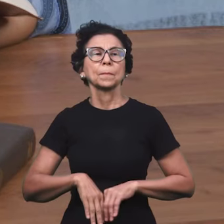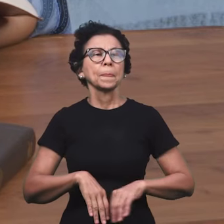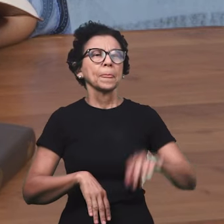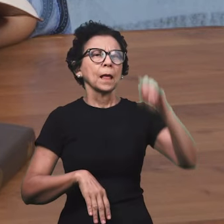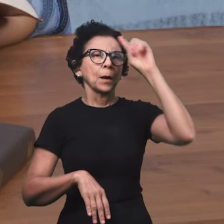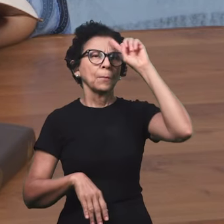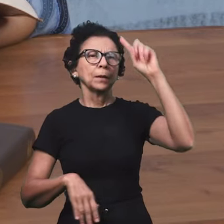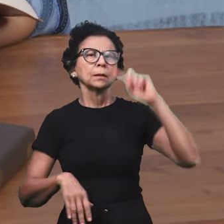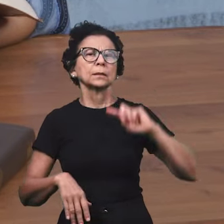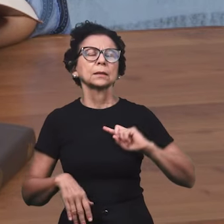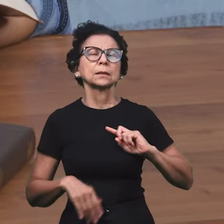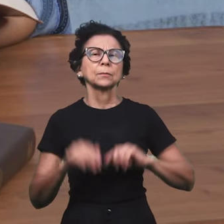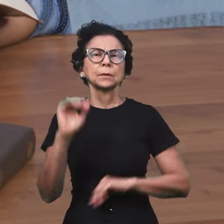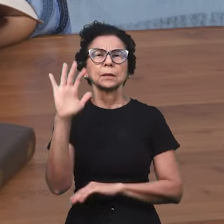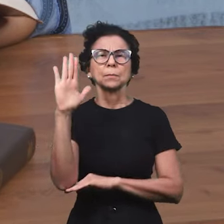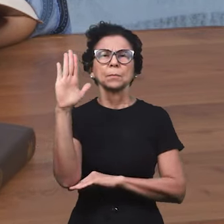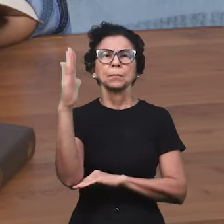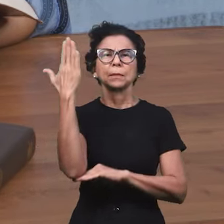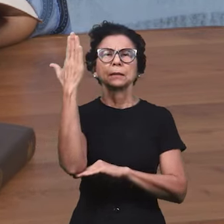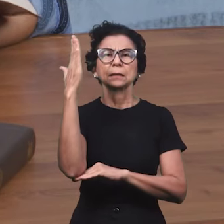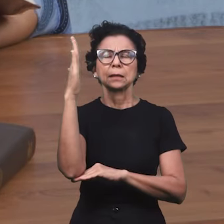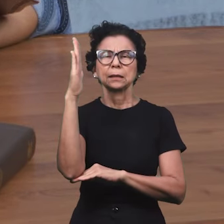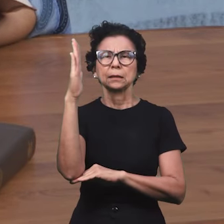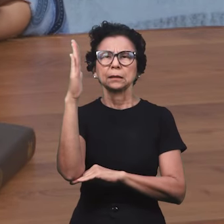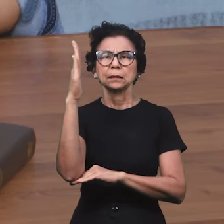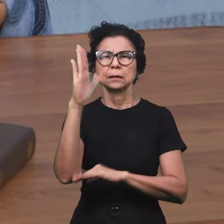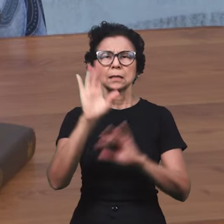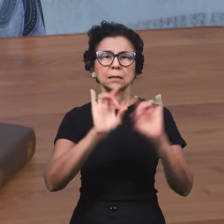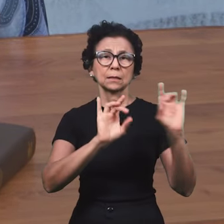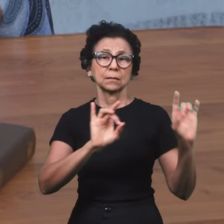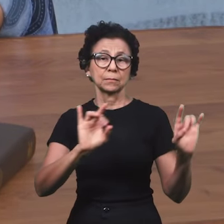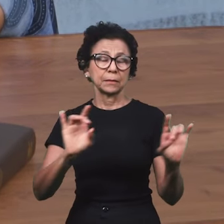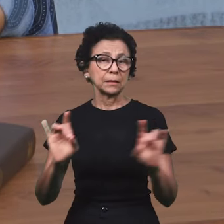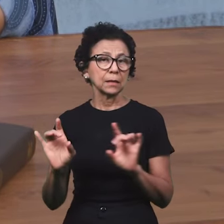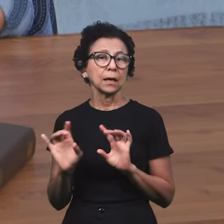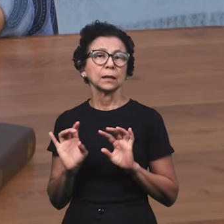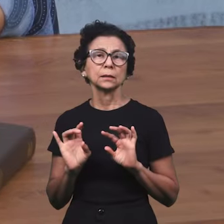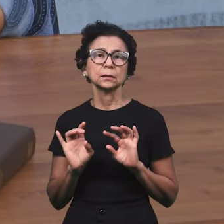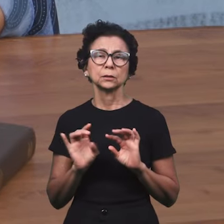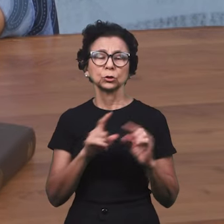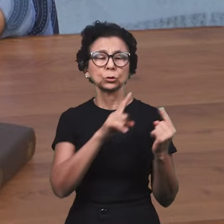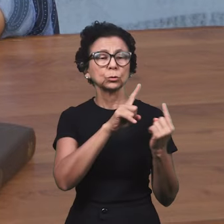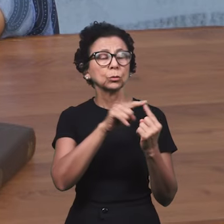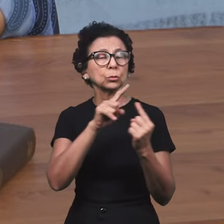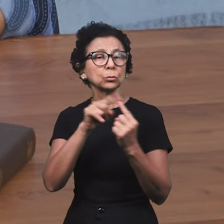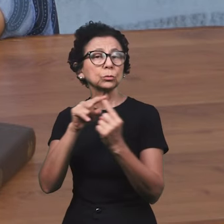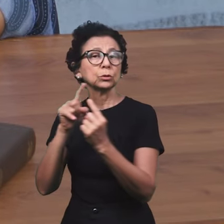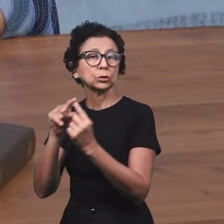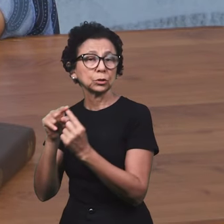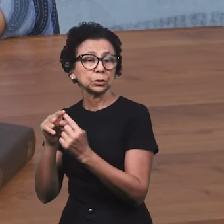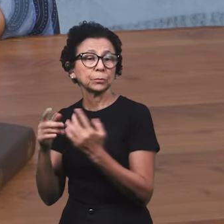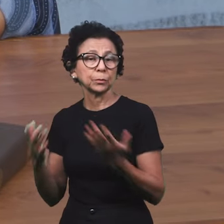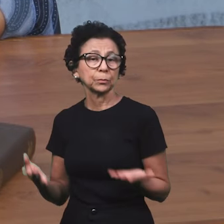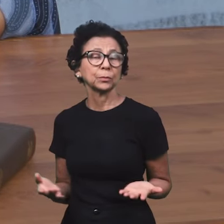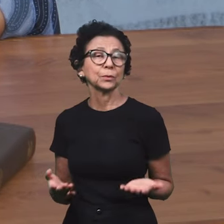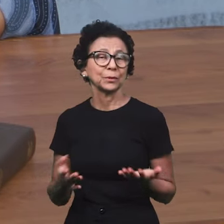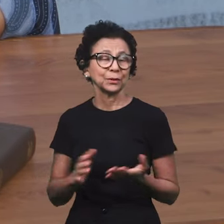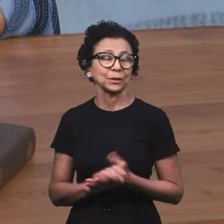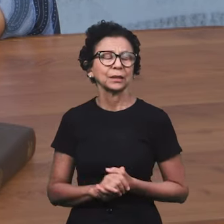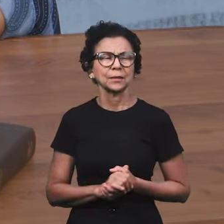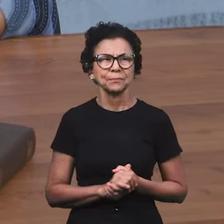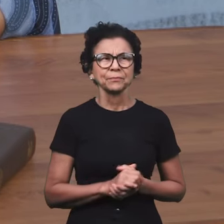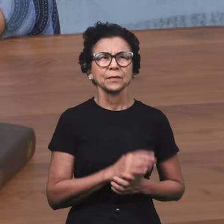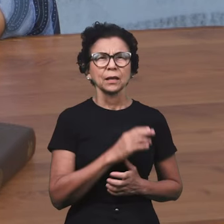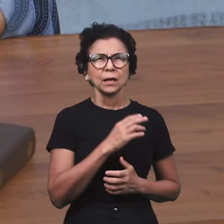cedros, faias e algumins do Líbano, porque bem sei eu que os teus